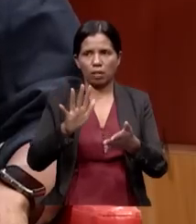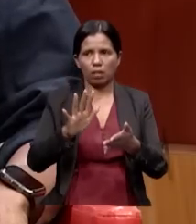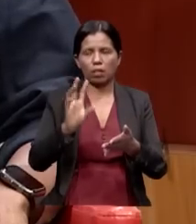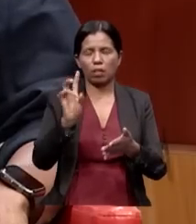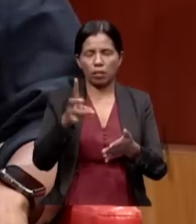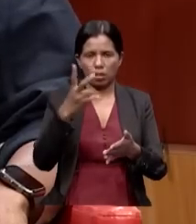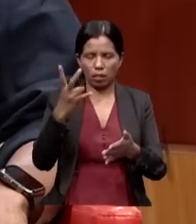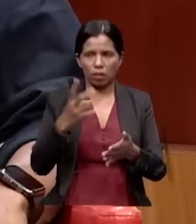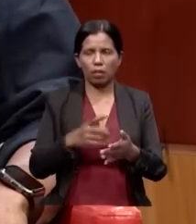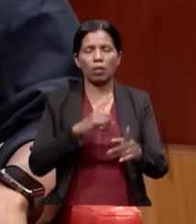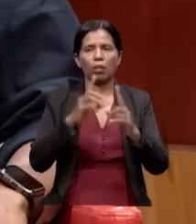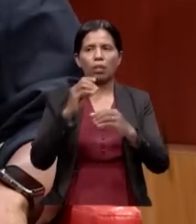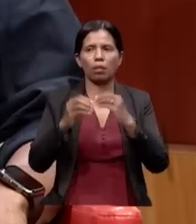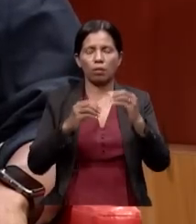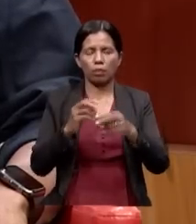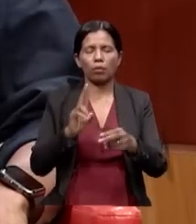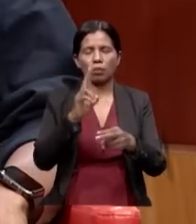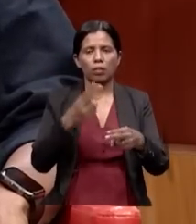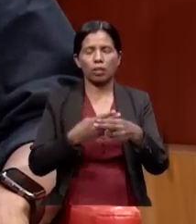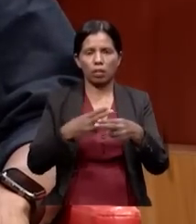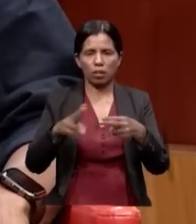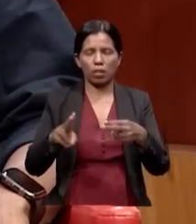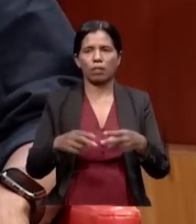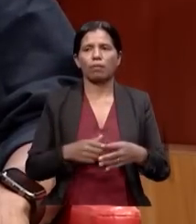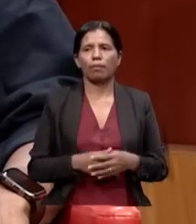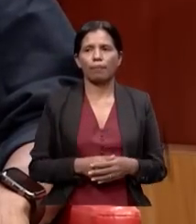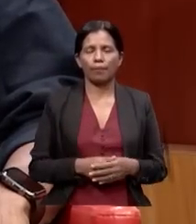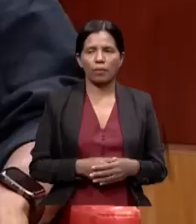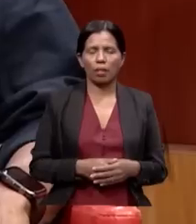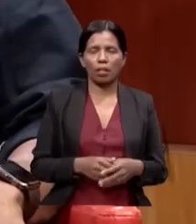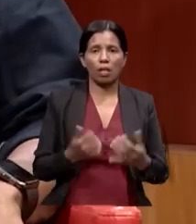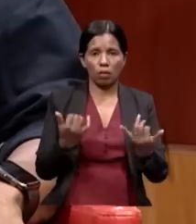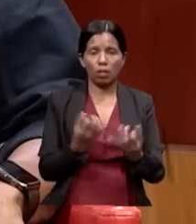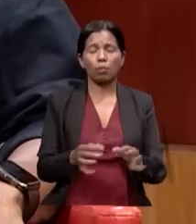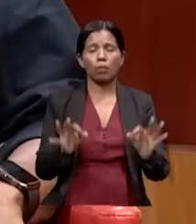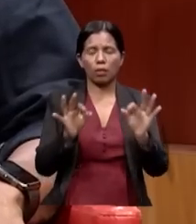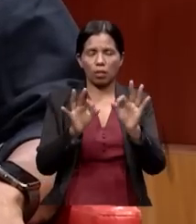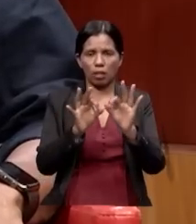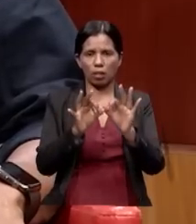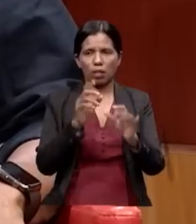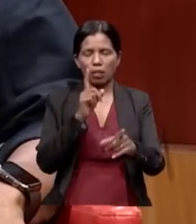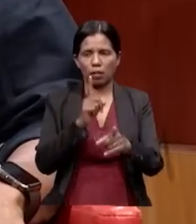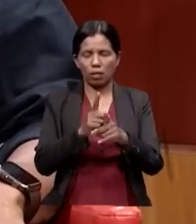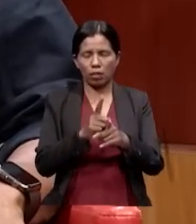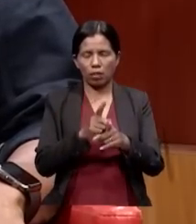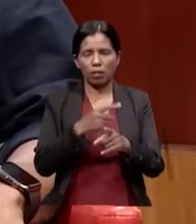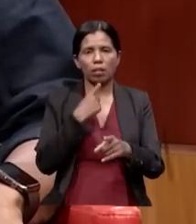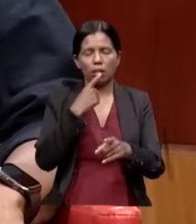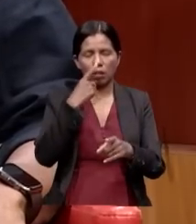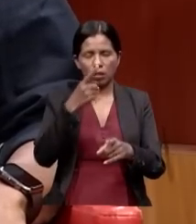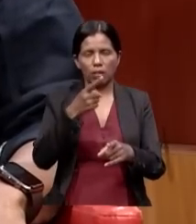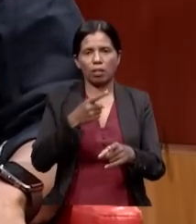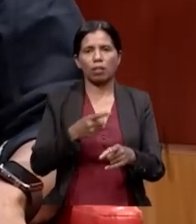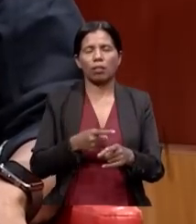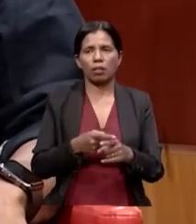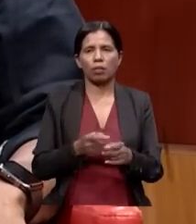5/2017, colher com armas brancas. E agora, importante ali, uma canção, senhor Espírito, suba, senhor